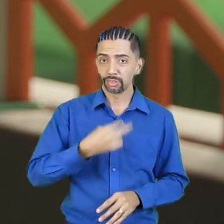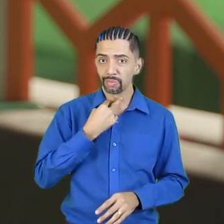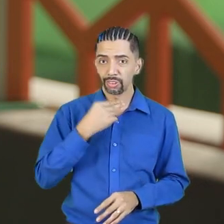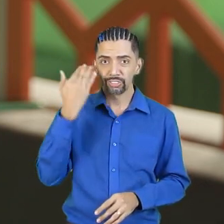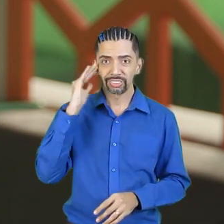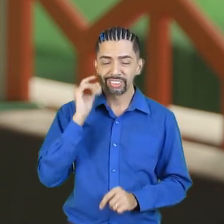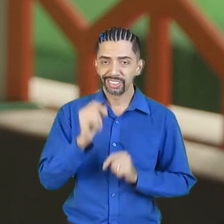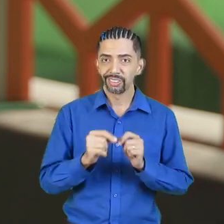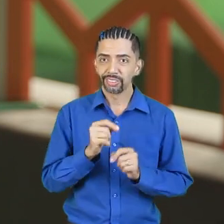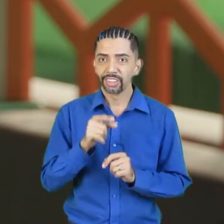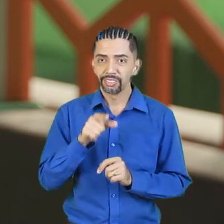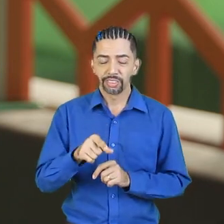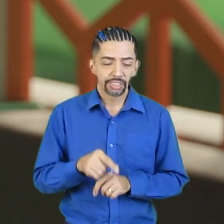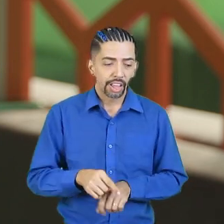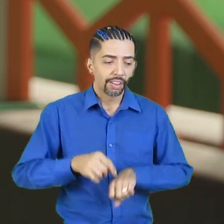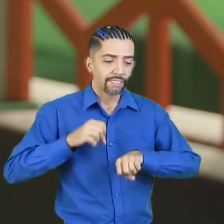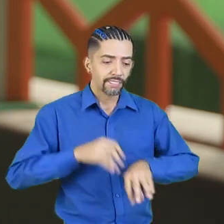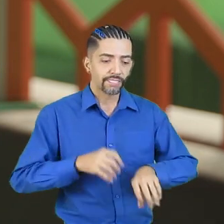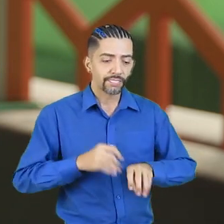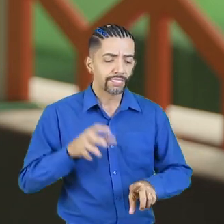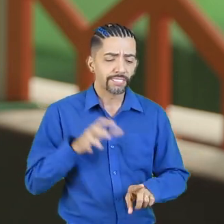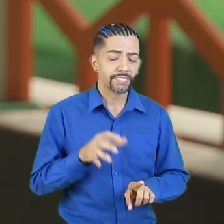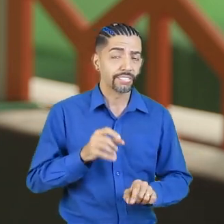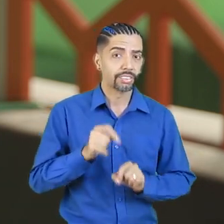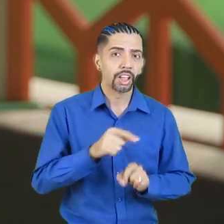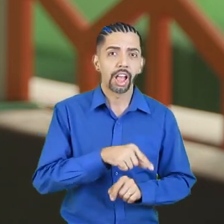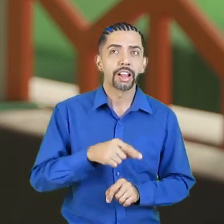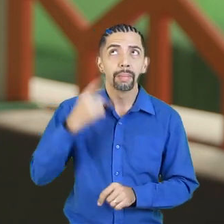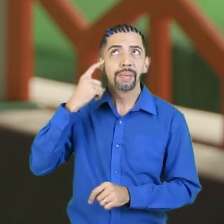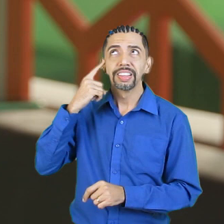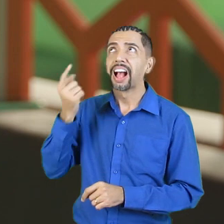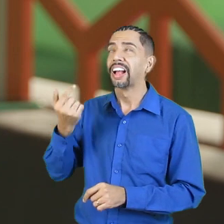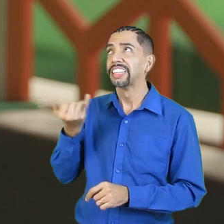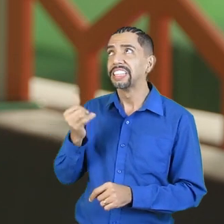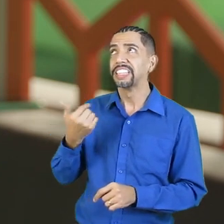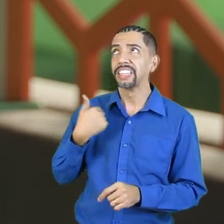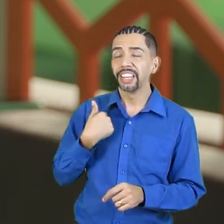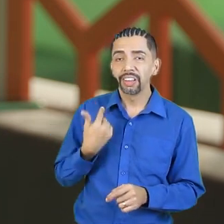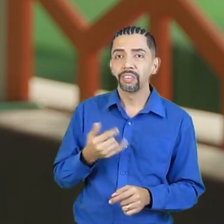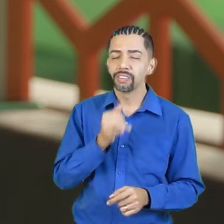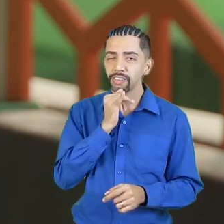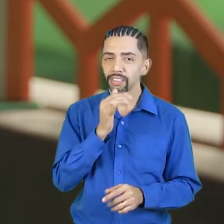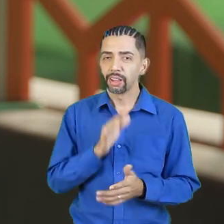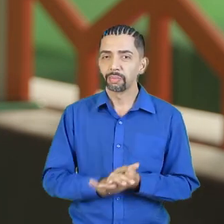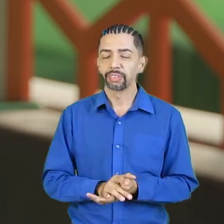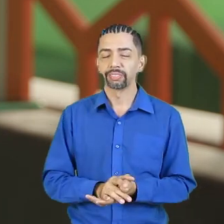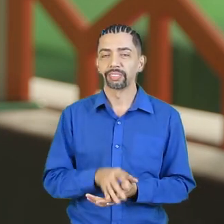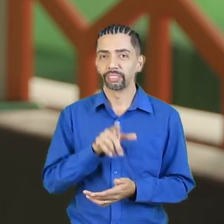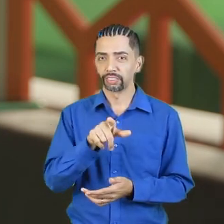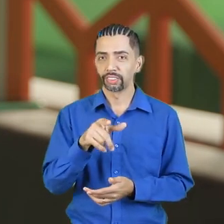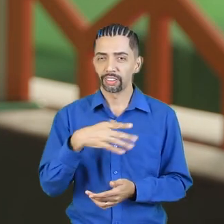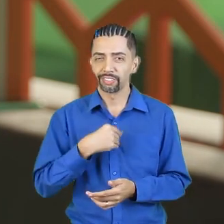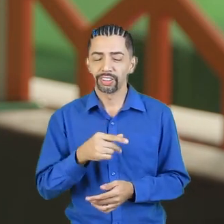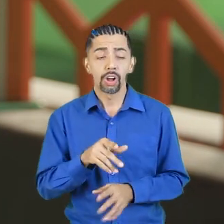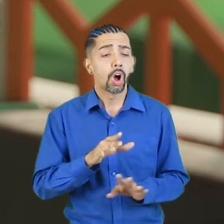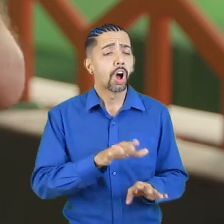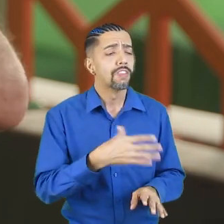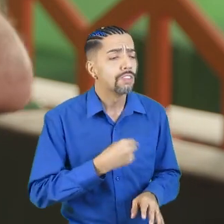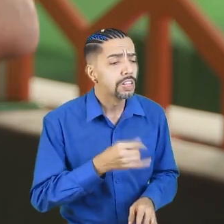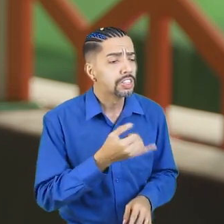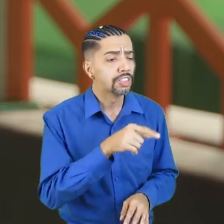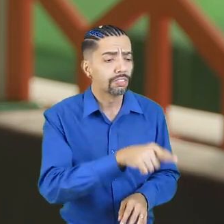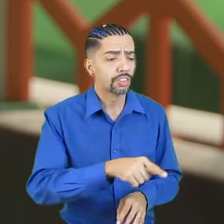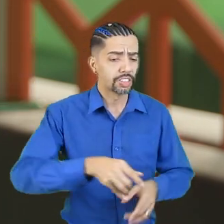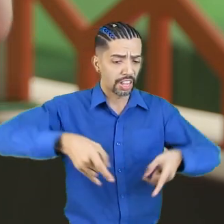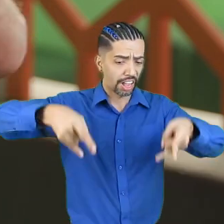uma obrigação. Esse é um pecado capital que nós cometemos, tem muita gente cometendo. Olha, filho, se você não deixar a cama